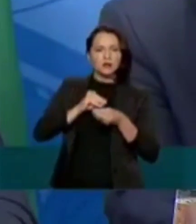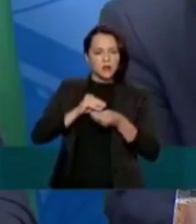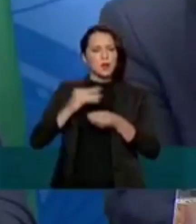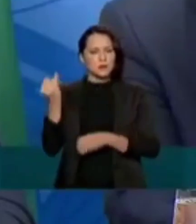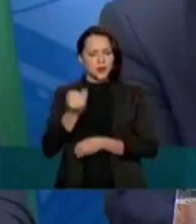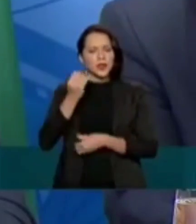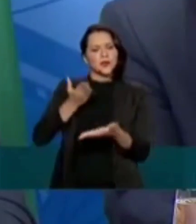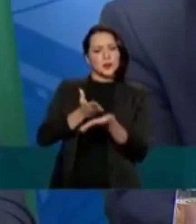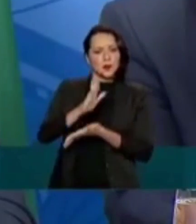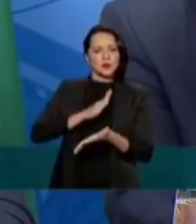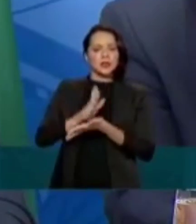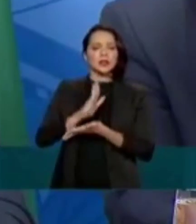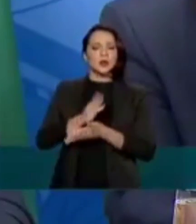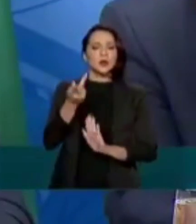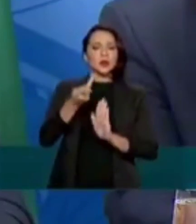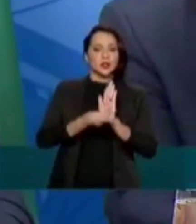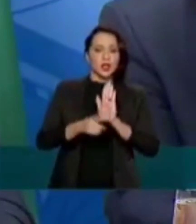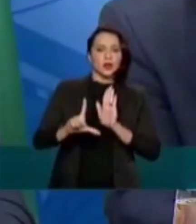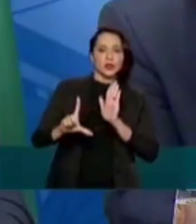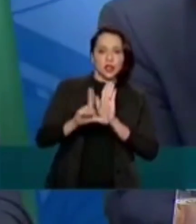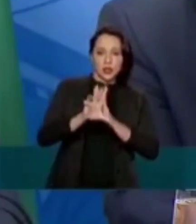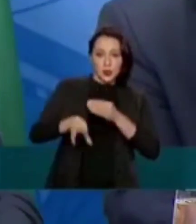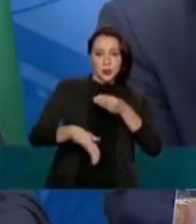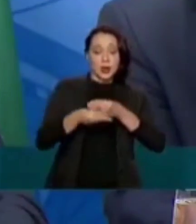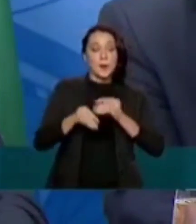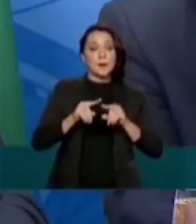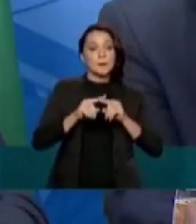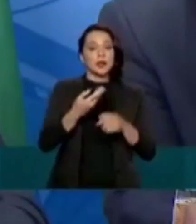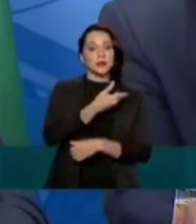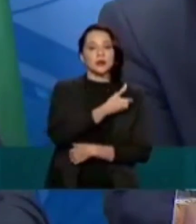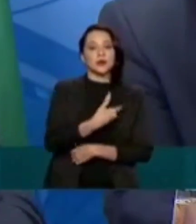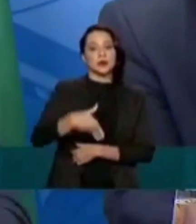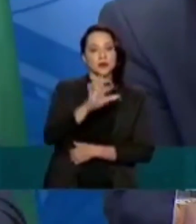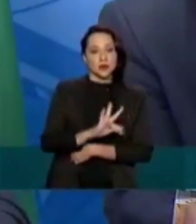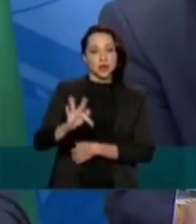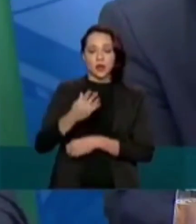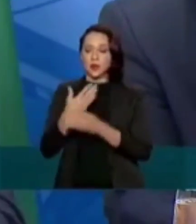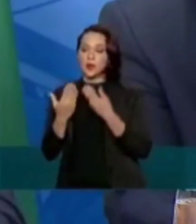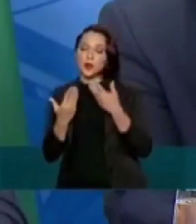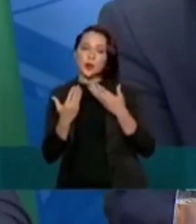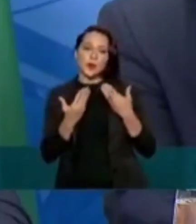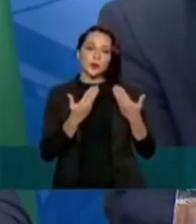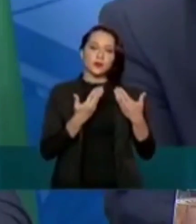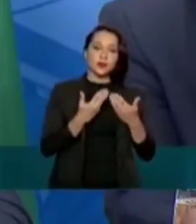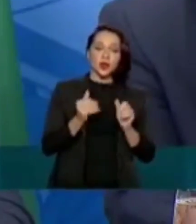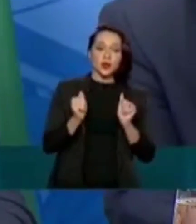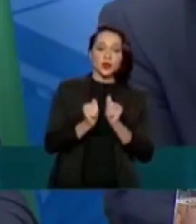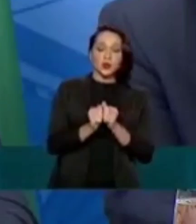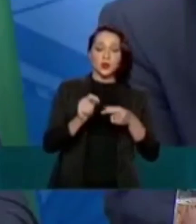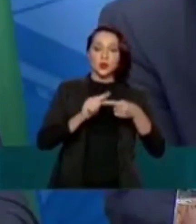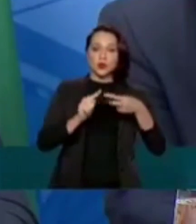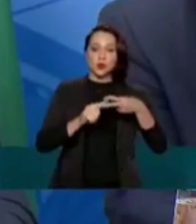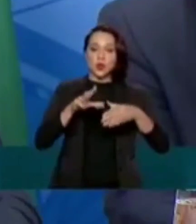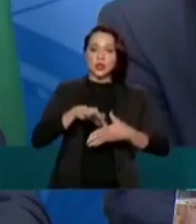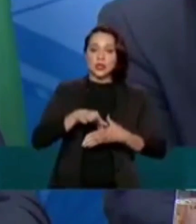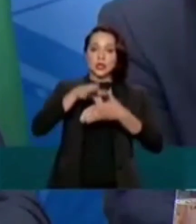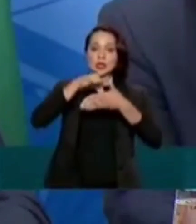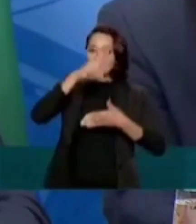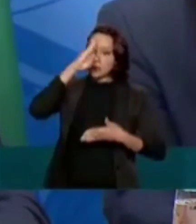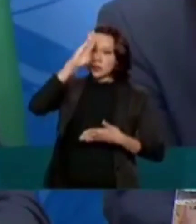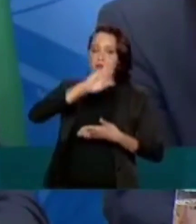projeto de lei complementar. Mas o governo federal, conversando com as duas lideranças do